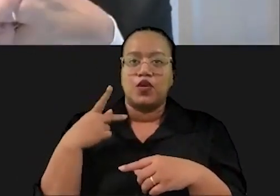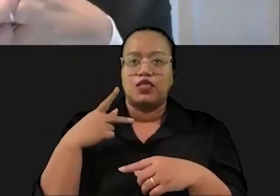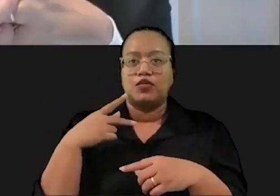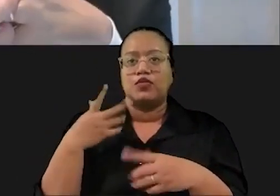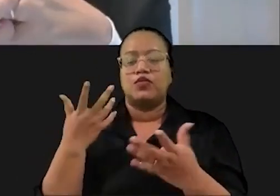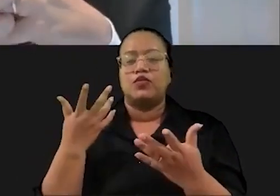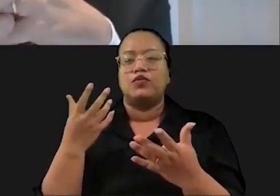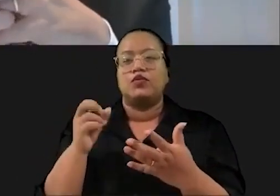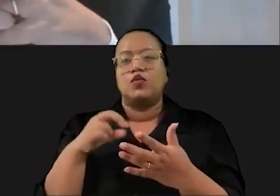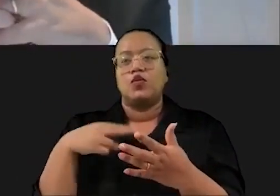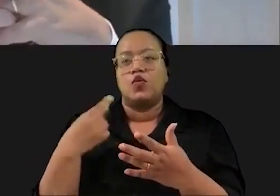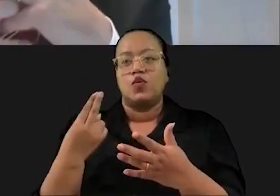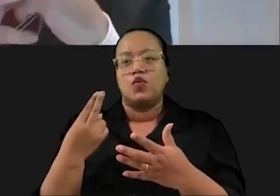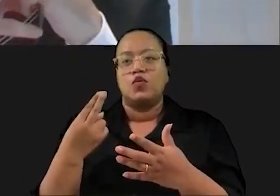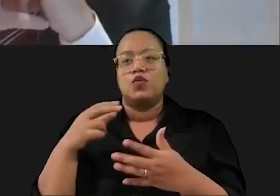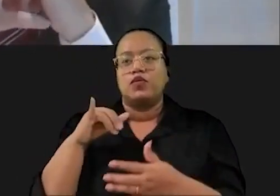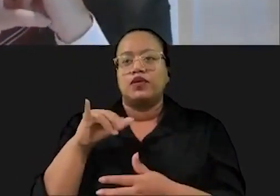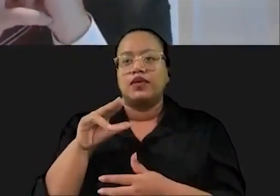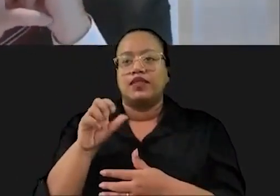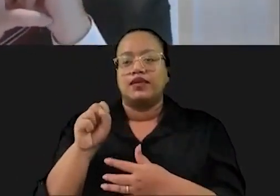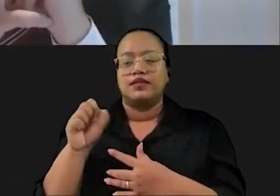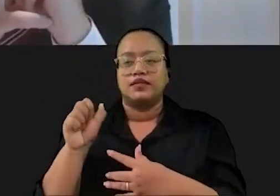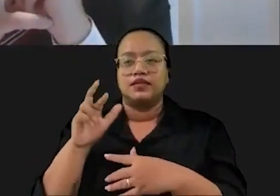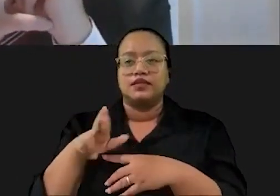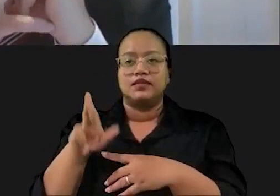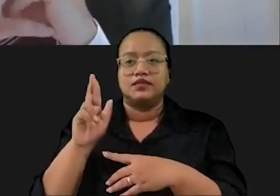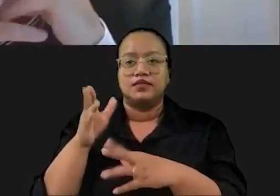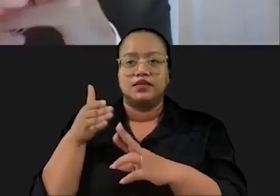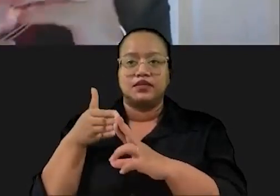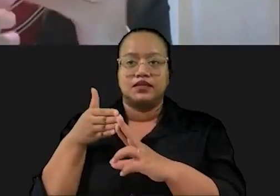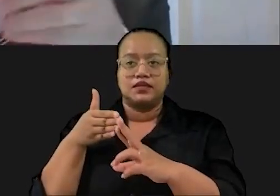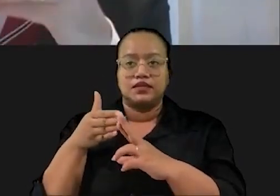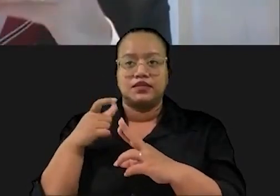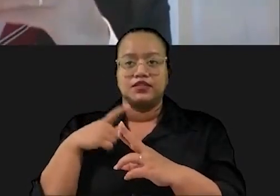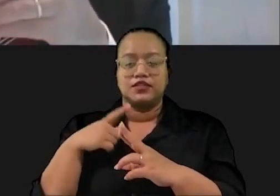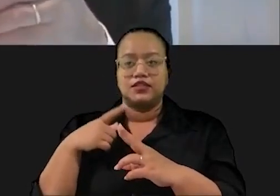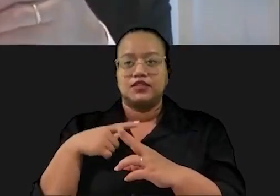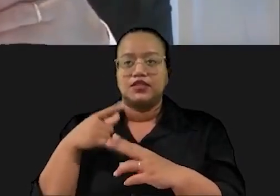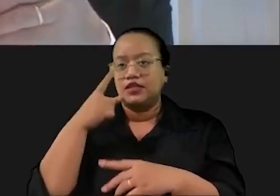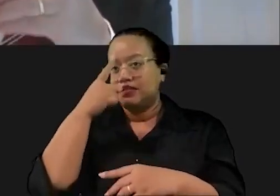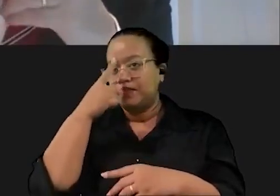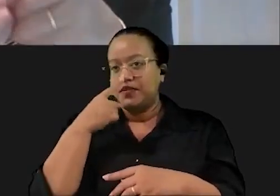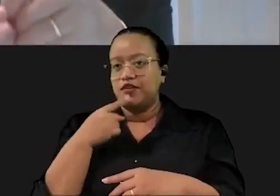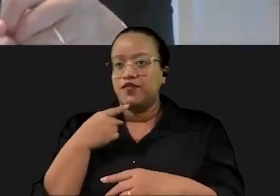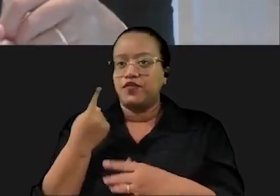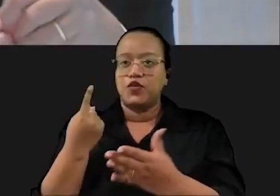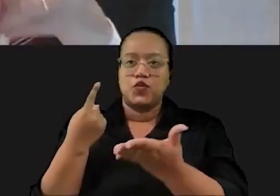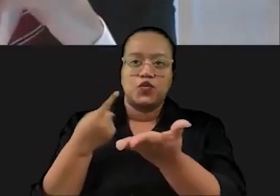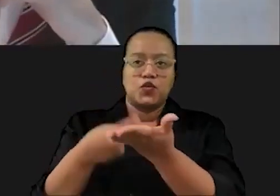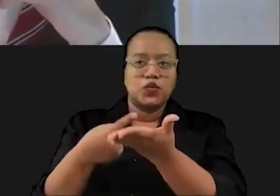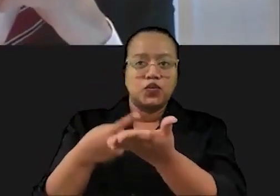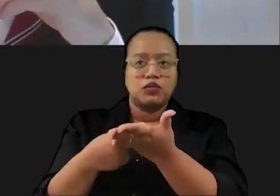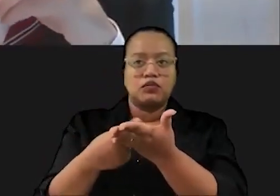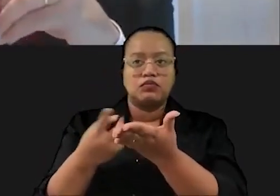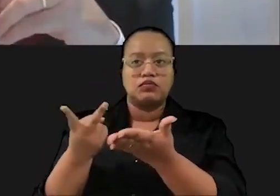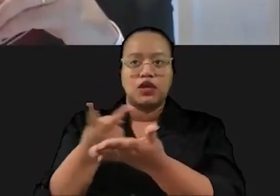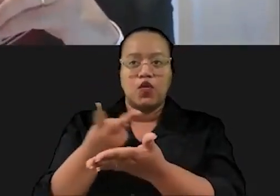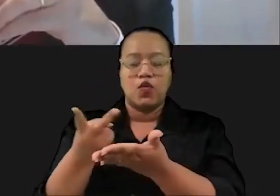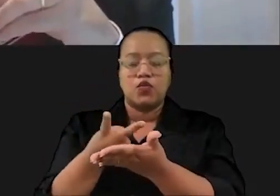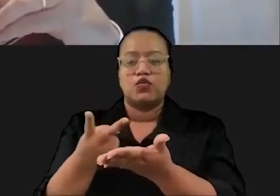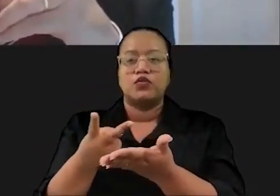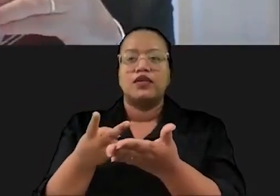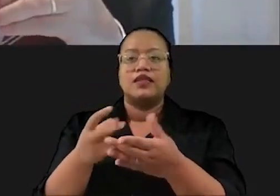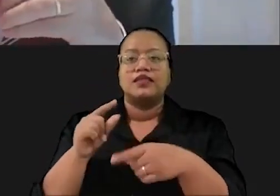esse perfil conciliatório, né, essa natureza conciliatória. Então, depois da produção da prova oral em audiência, era formulada